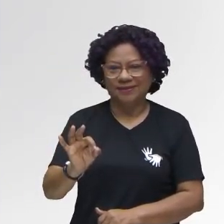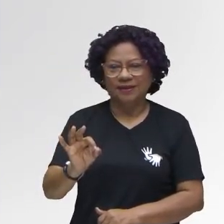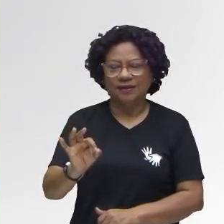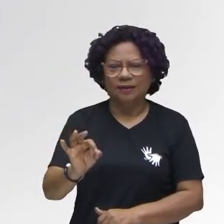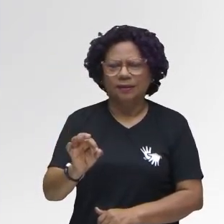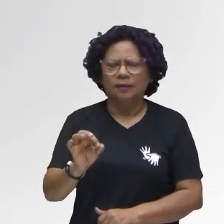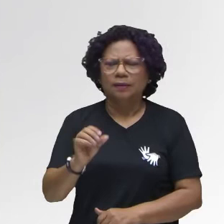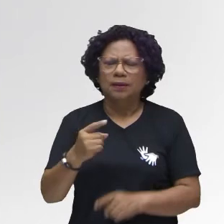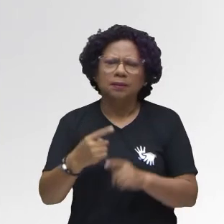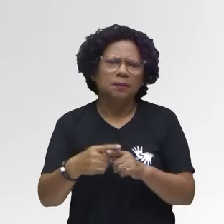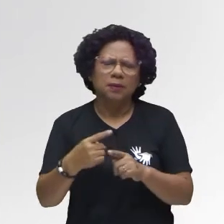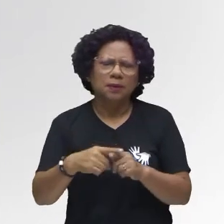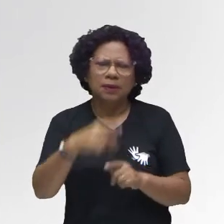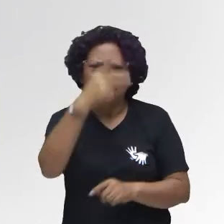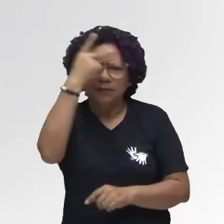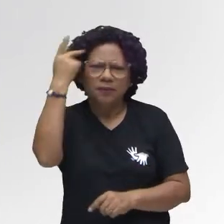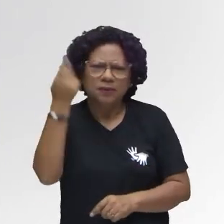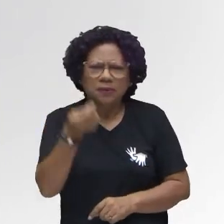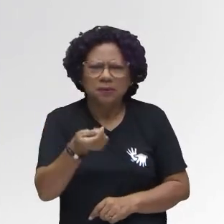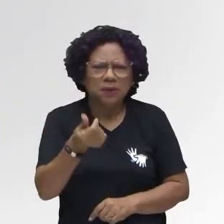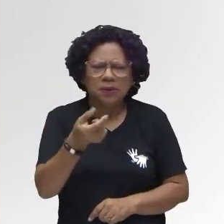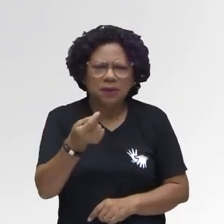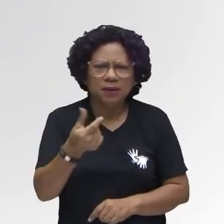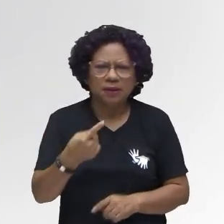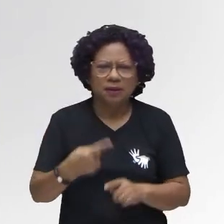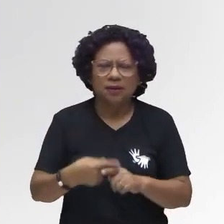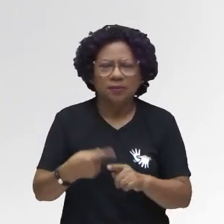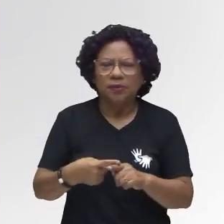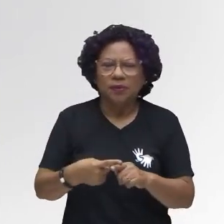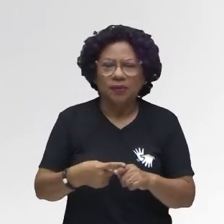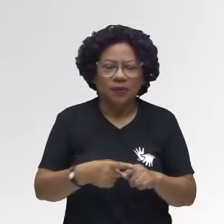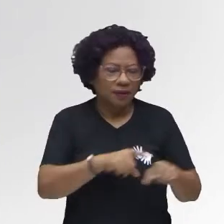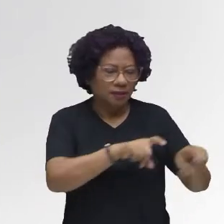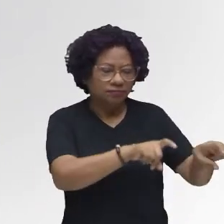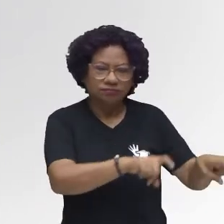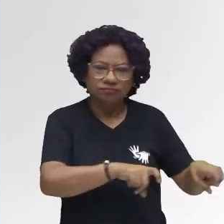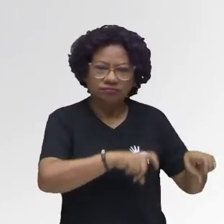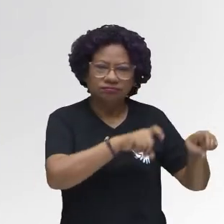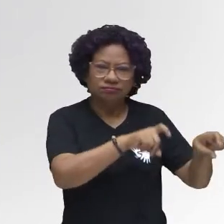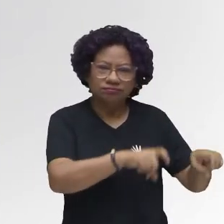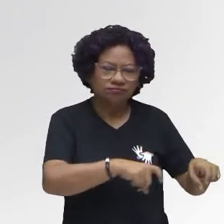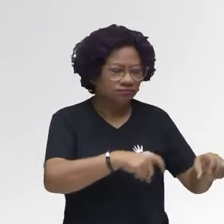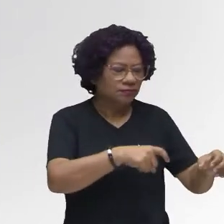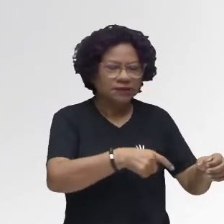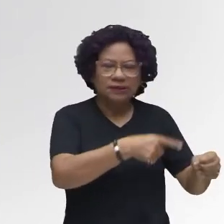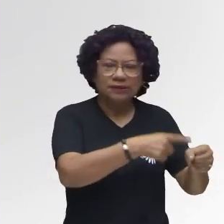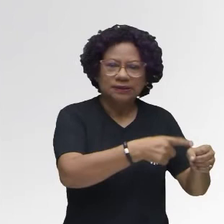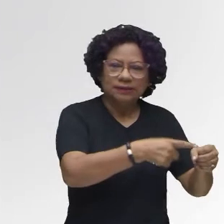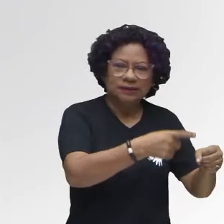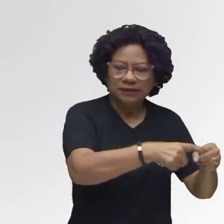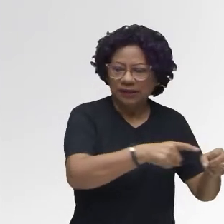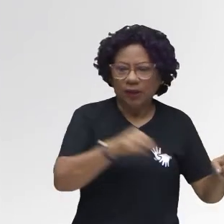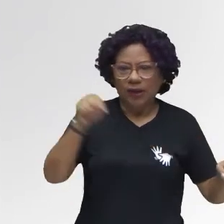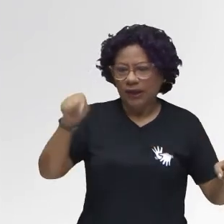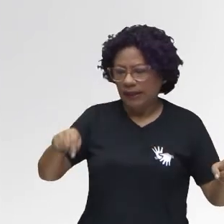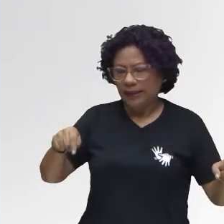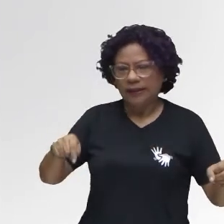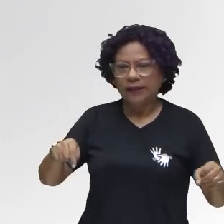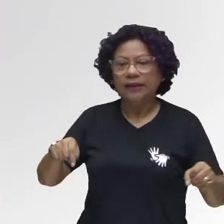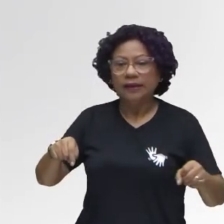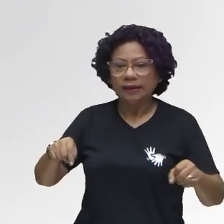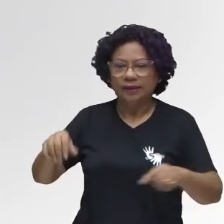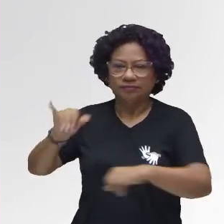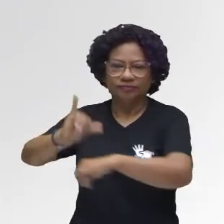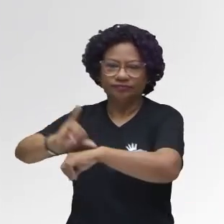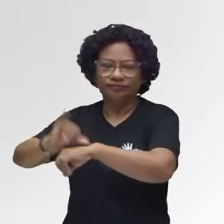pouquinho? Porque, lembra, a cidade não atraía, não tinha mercado de trabalho, não tinha oferta de